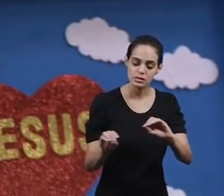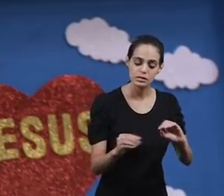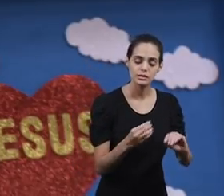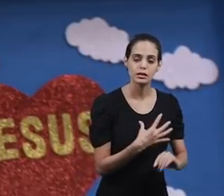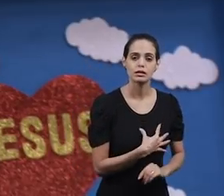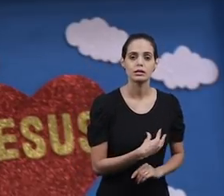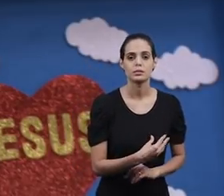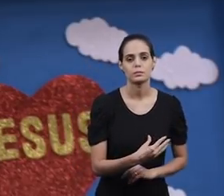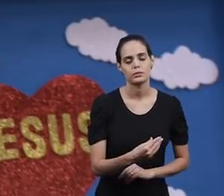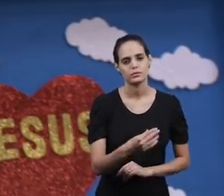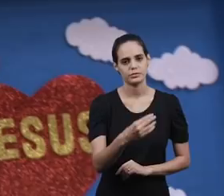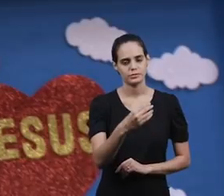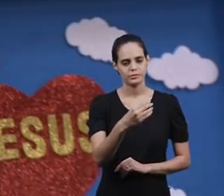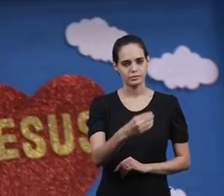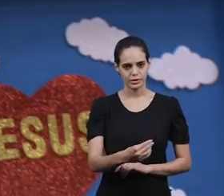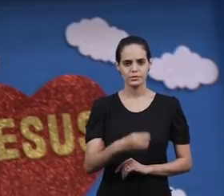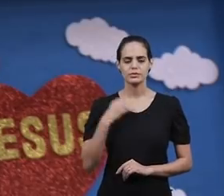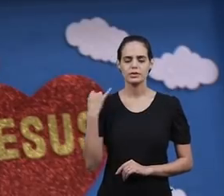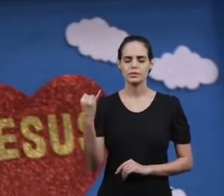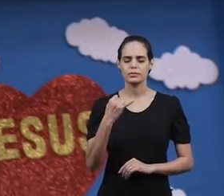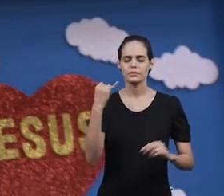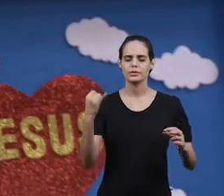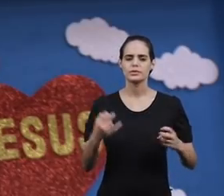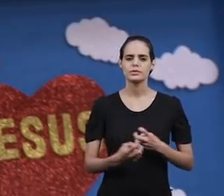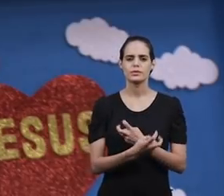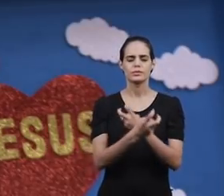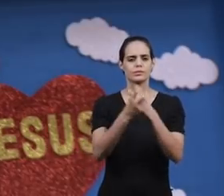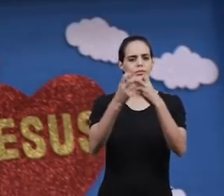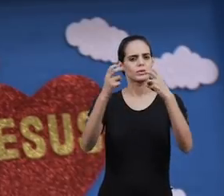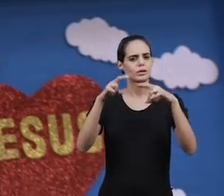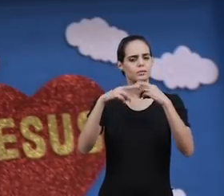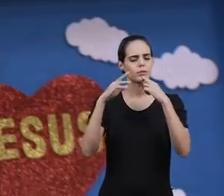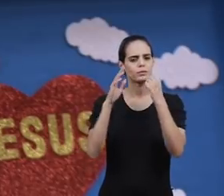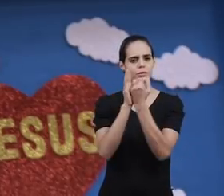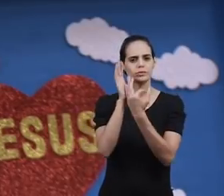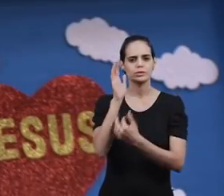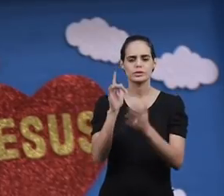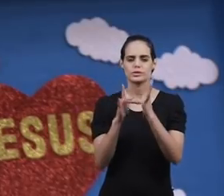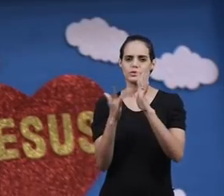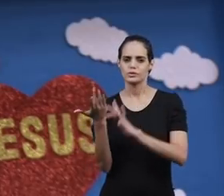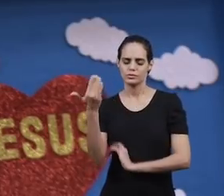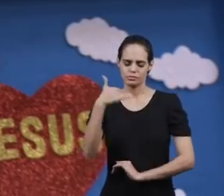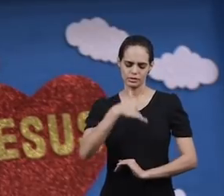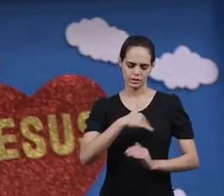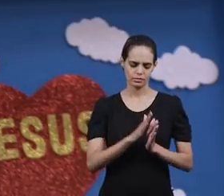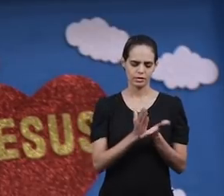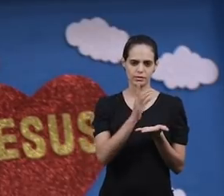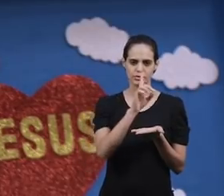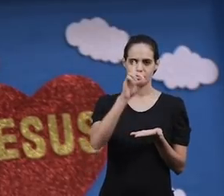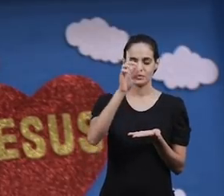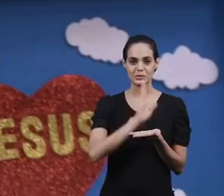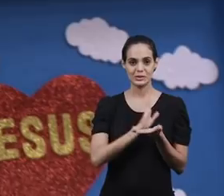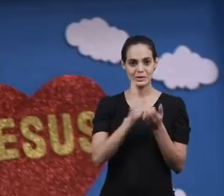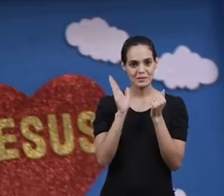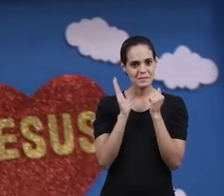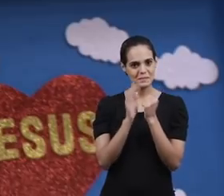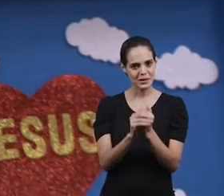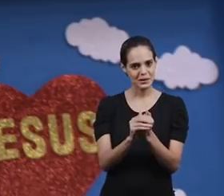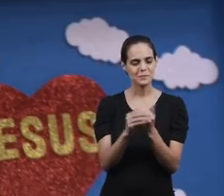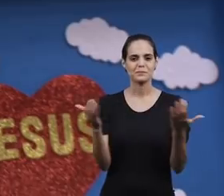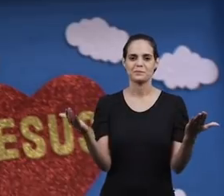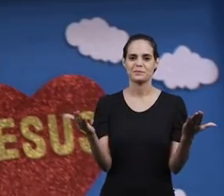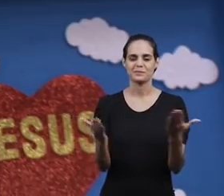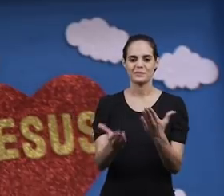ensinar aos nossos filhos a importância deste clamor, a importância de guardar a palavra de Deus em seus